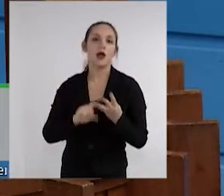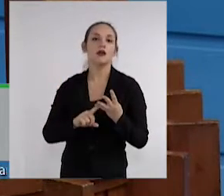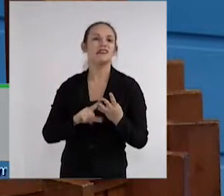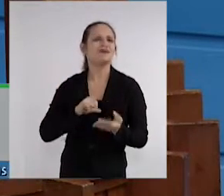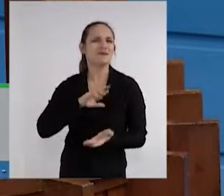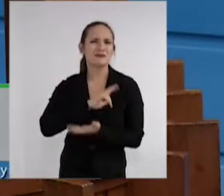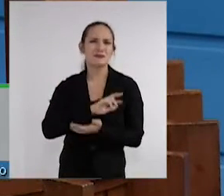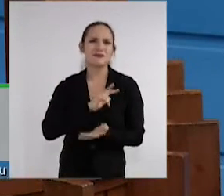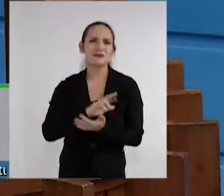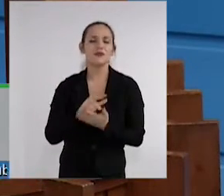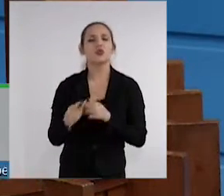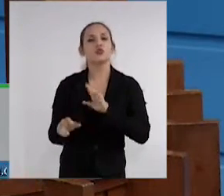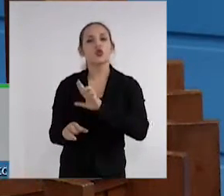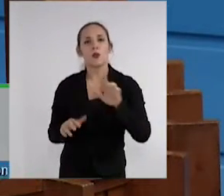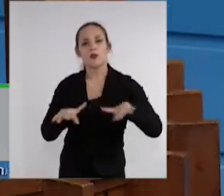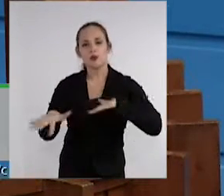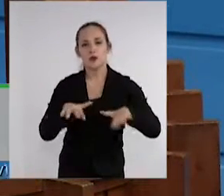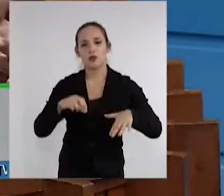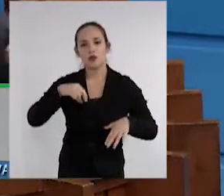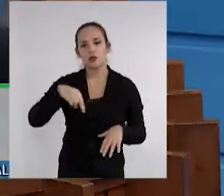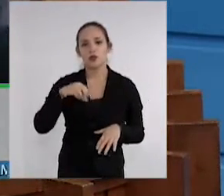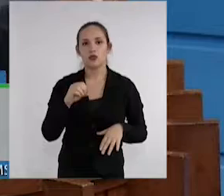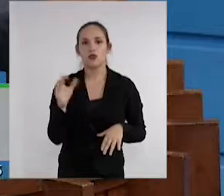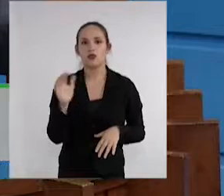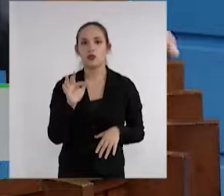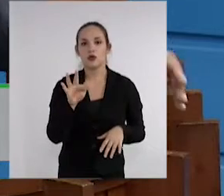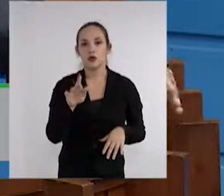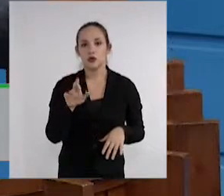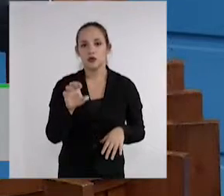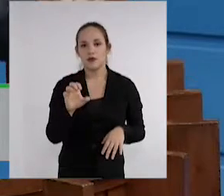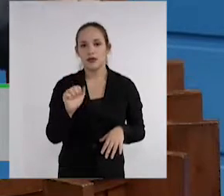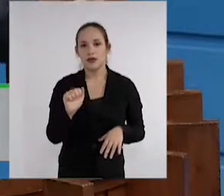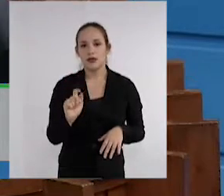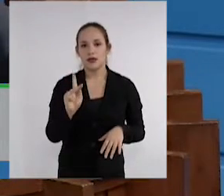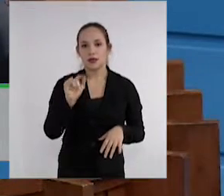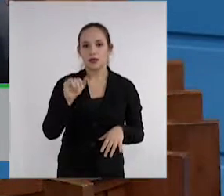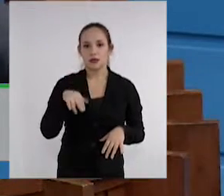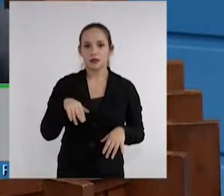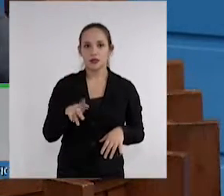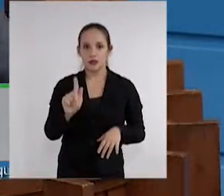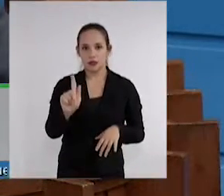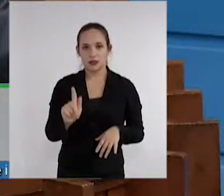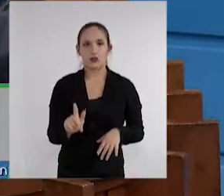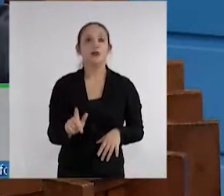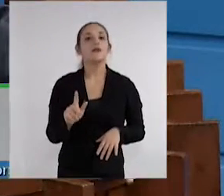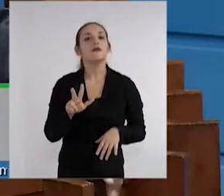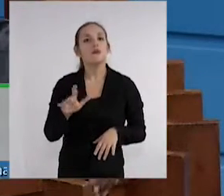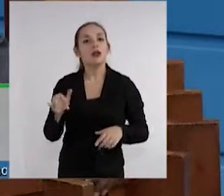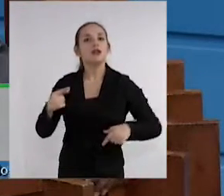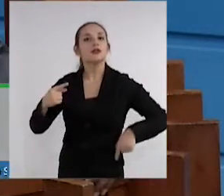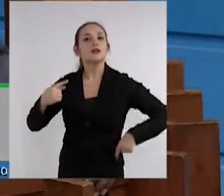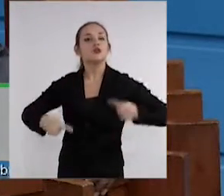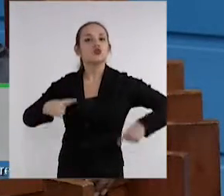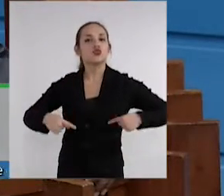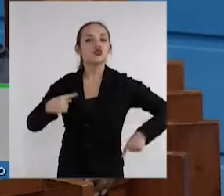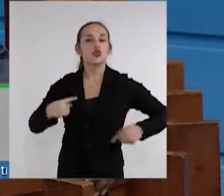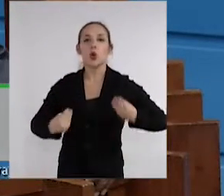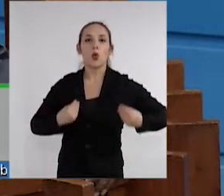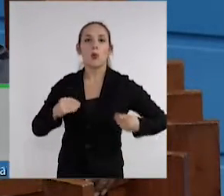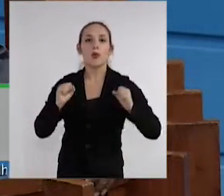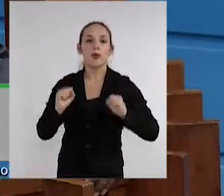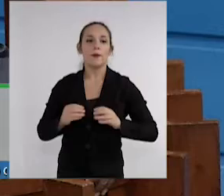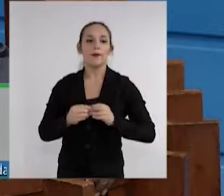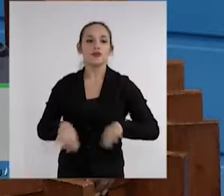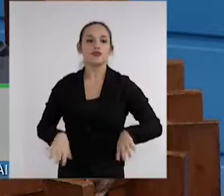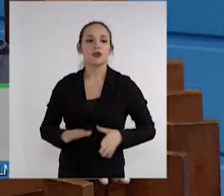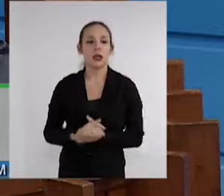esse movimento No Fracking, que vai estar representado, inclusive, por um dos palestrantes, que vai discutir os impactos dessa extração